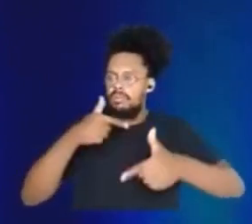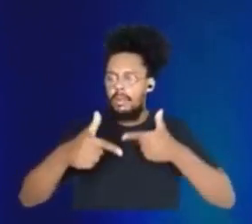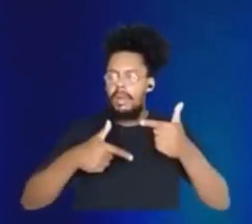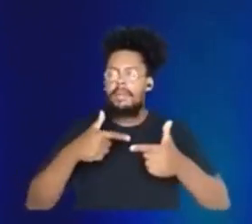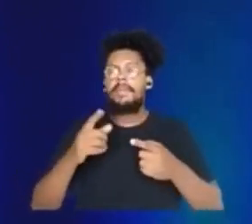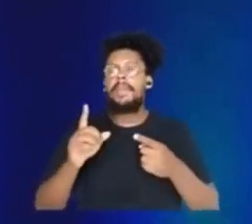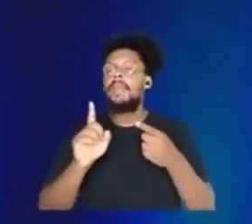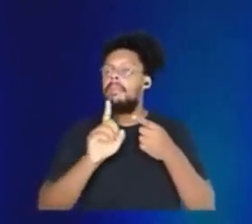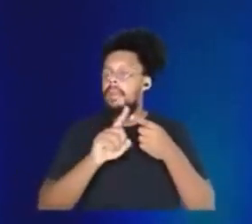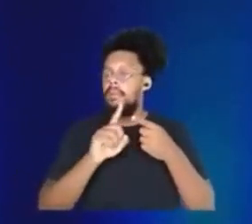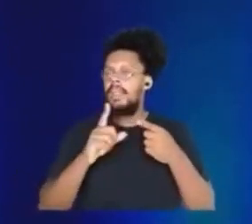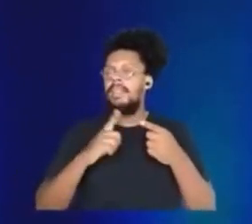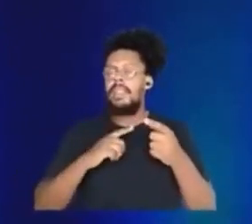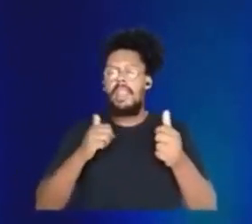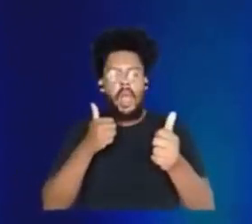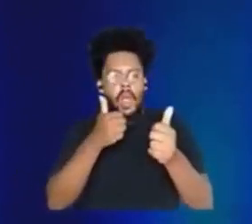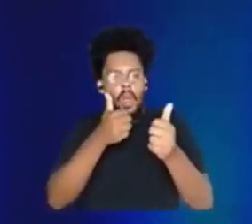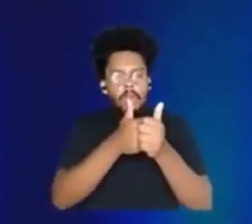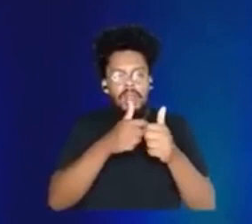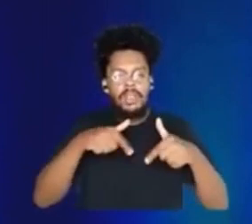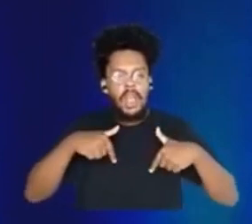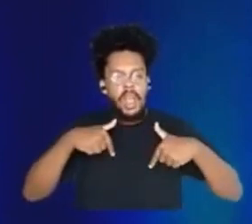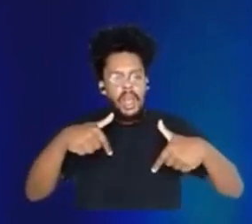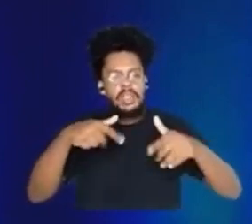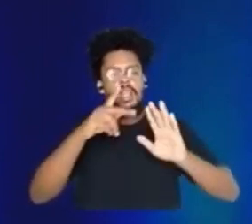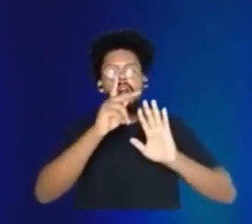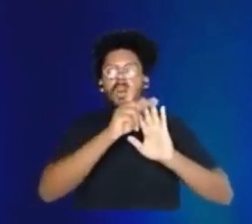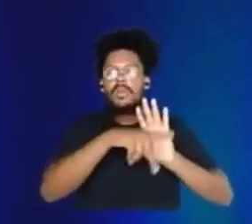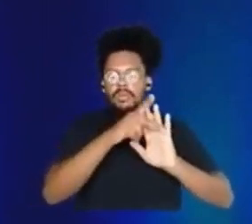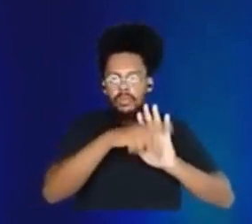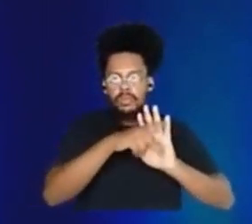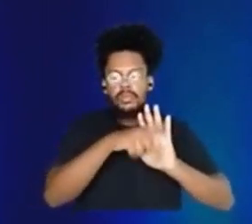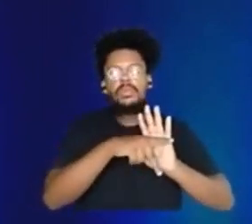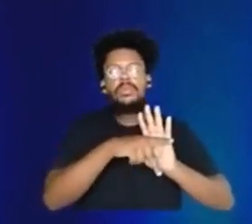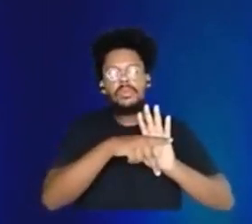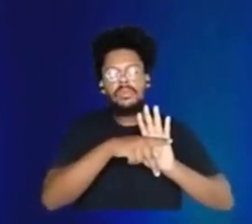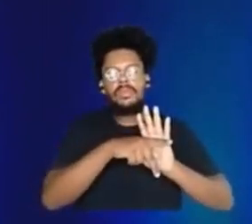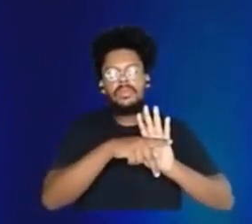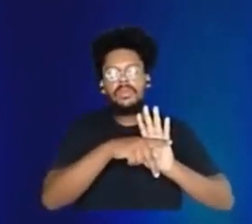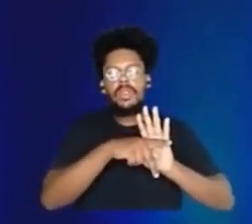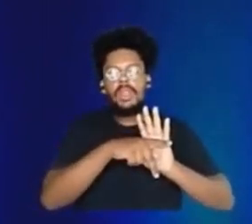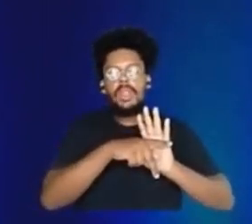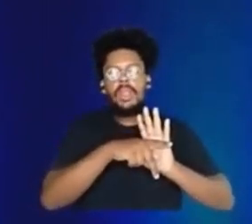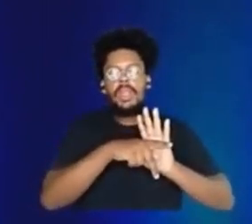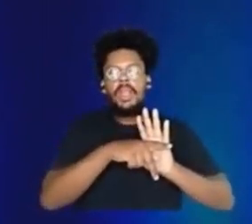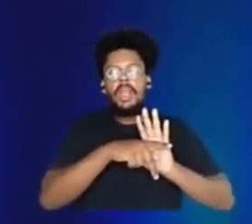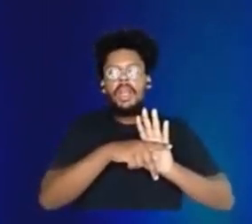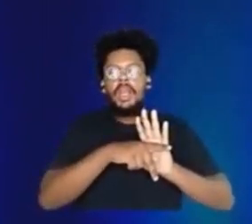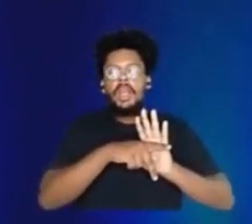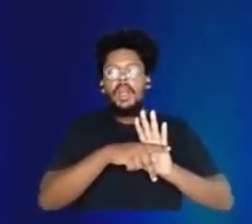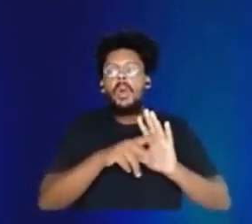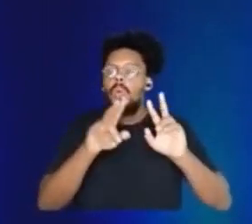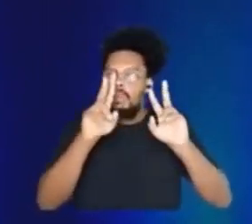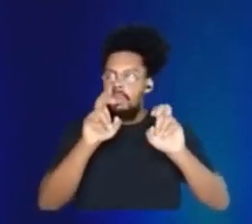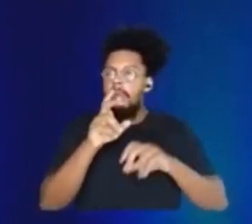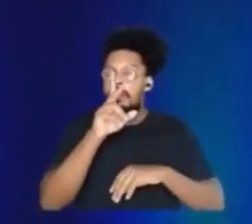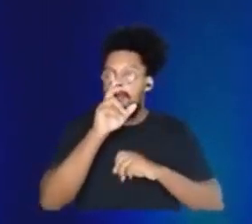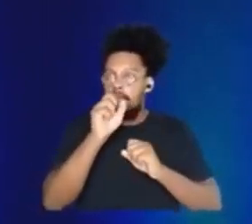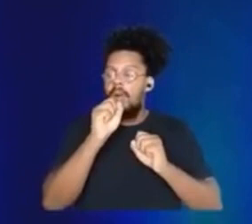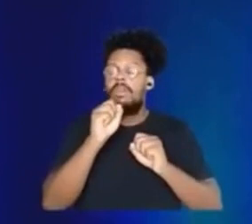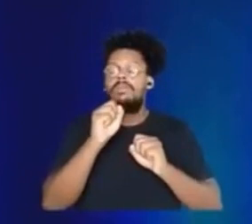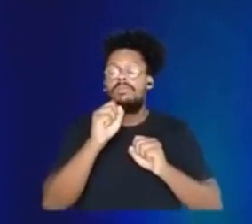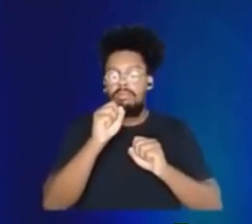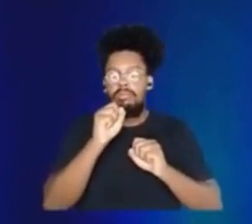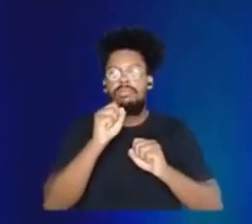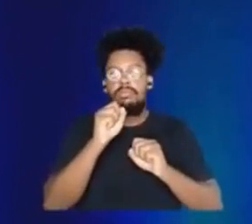e ação em cima do projeto 2630, 2370, onde esse tema apareceu muito fortemente. Nossa leitura hoje